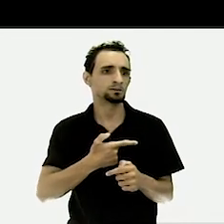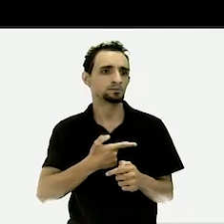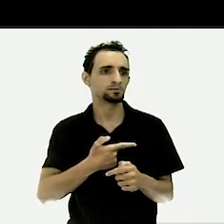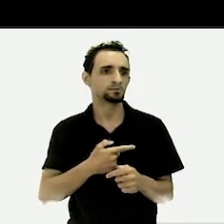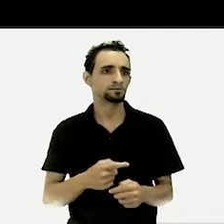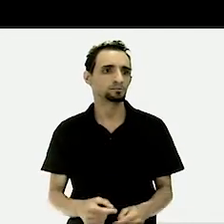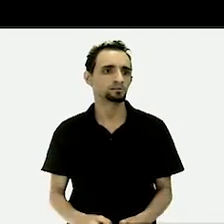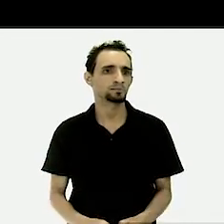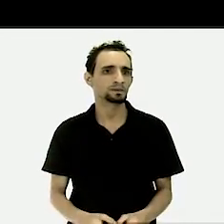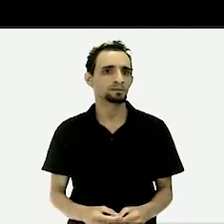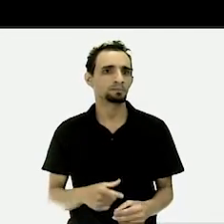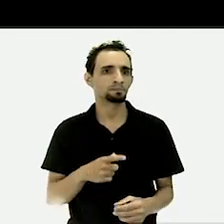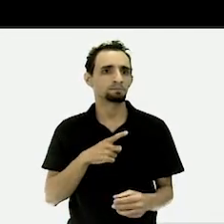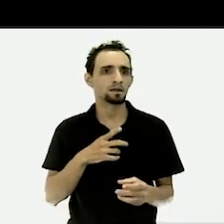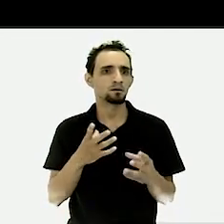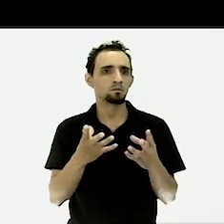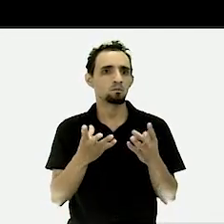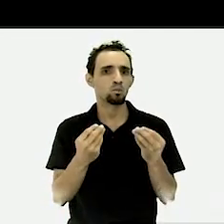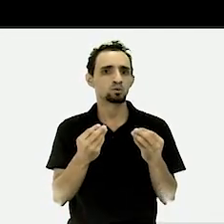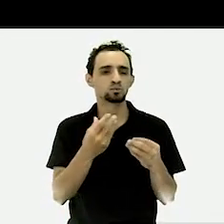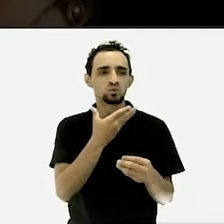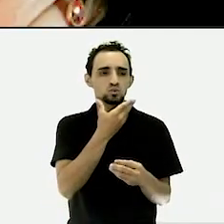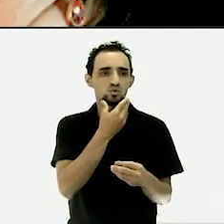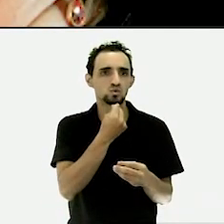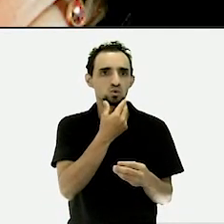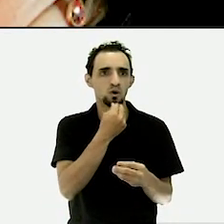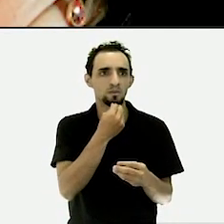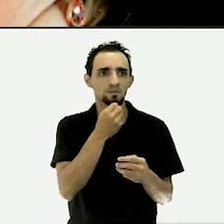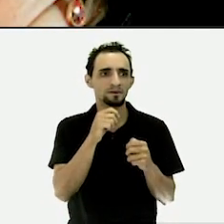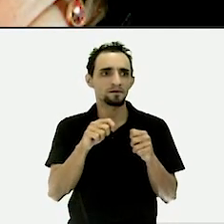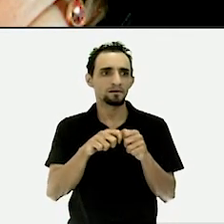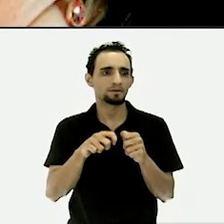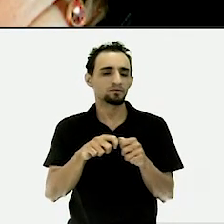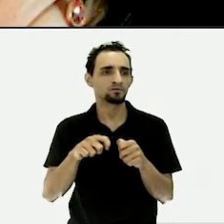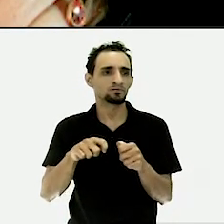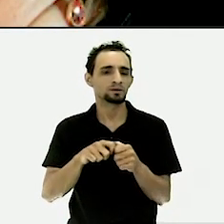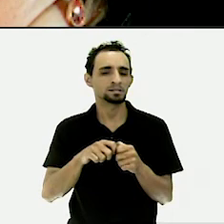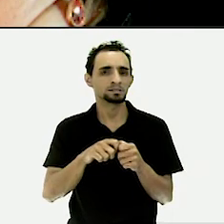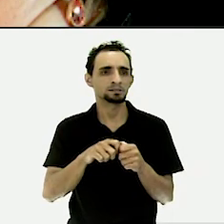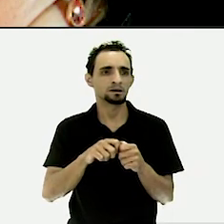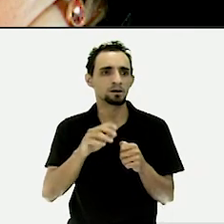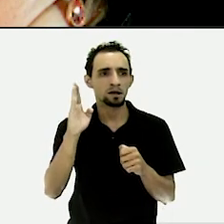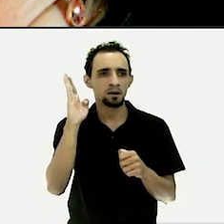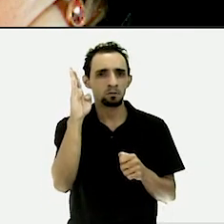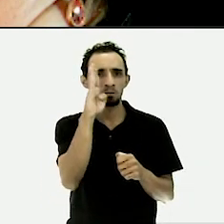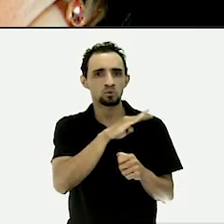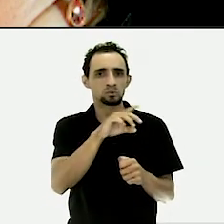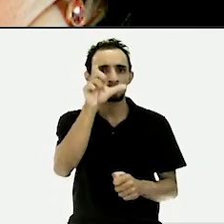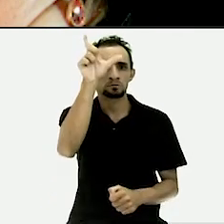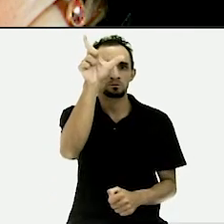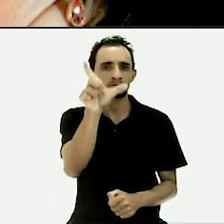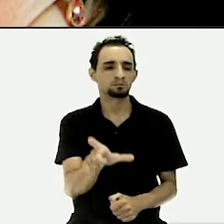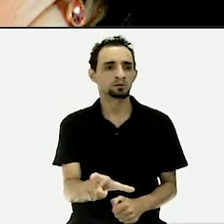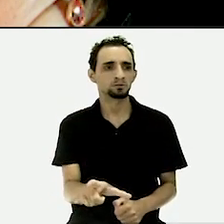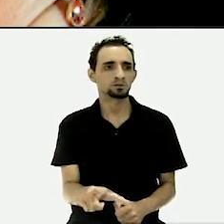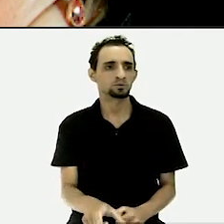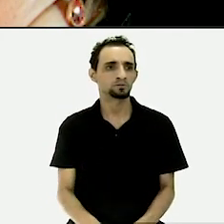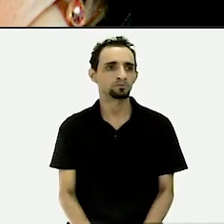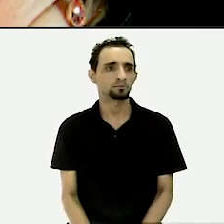Quantos homens, quantos companheiros fazem isso com a sua esposa? Então, eu estou falando